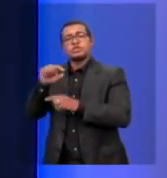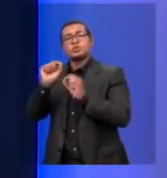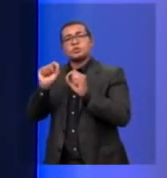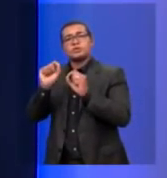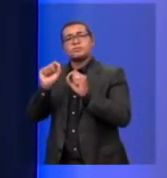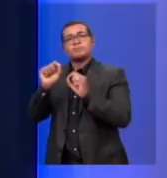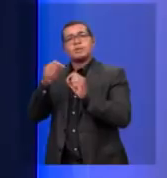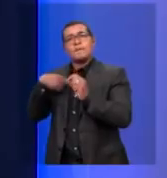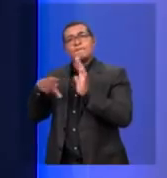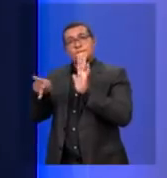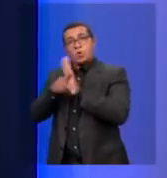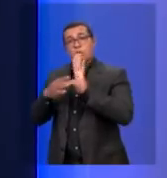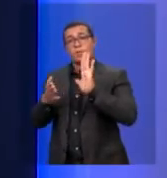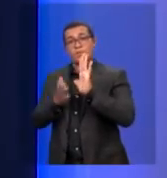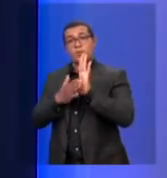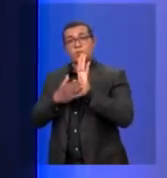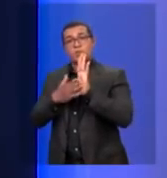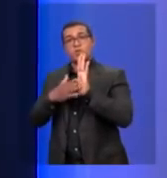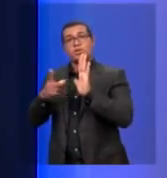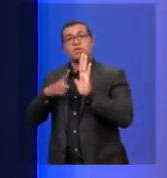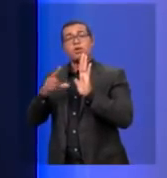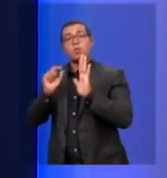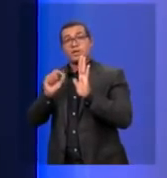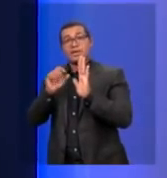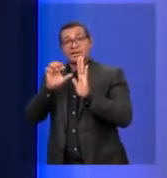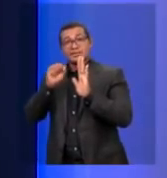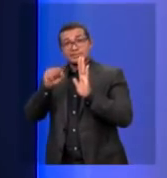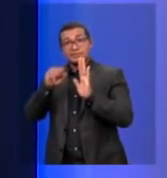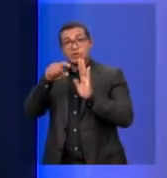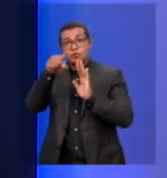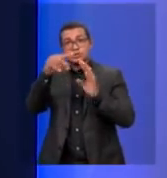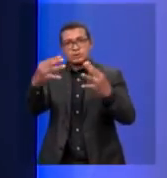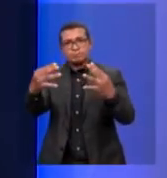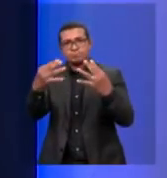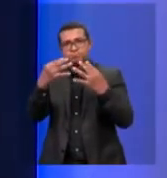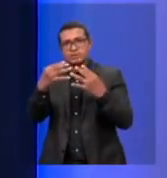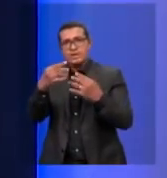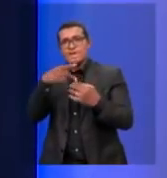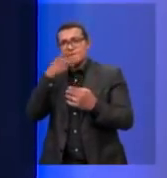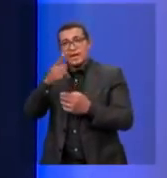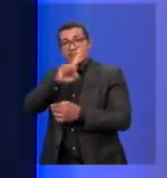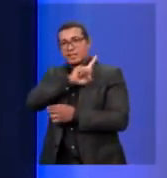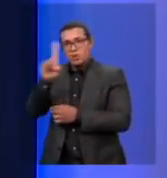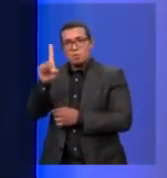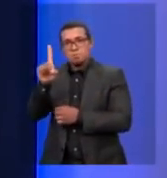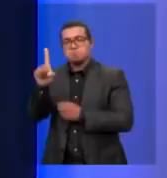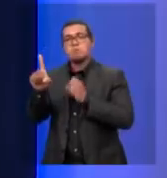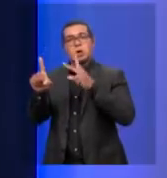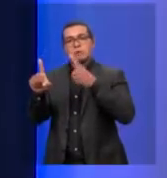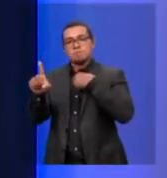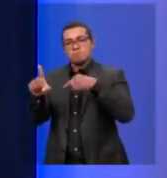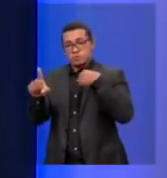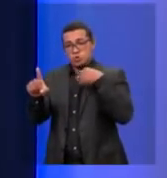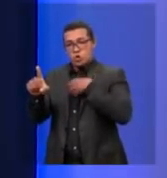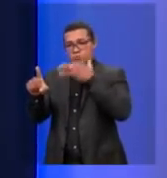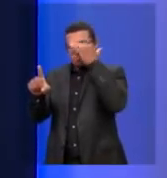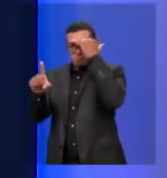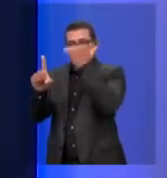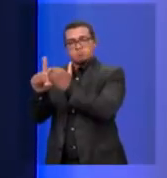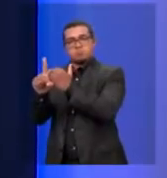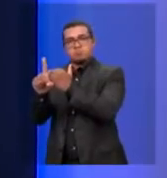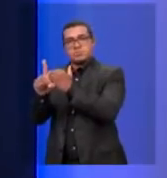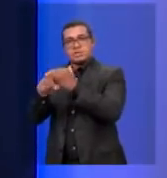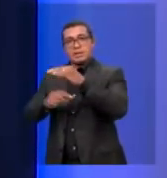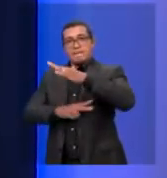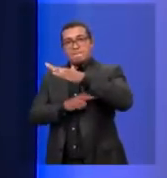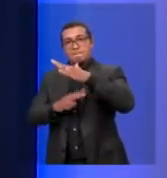propondo um plebiscito e se você disser não nós vamos acabar com a cobrança do